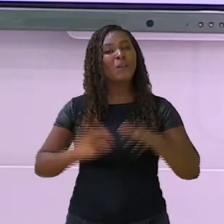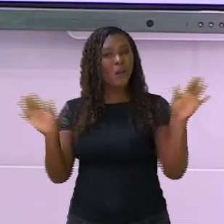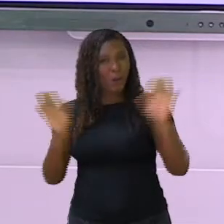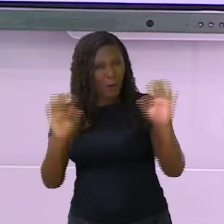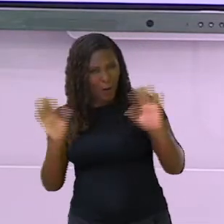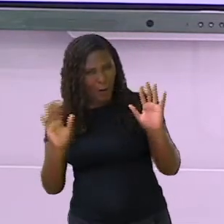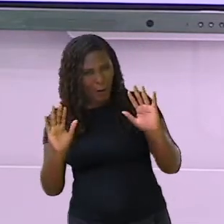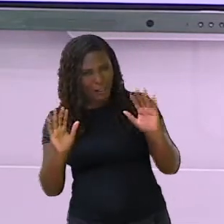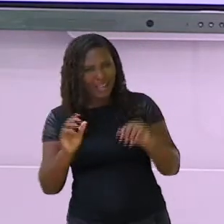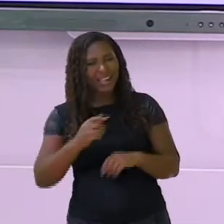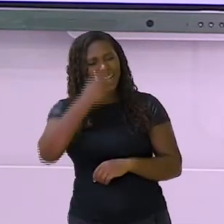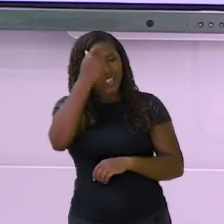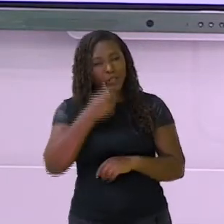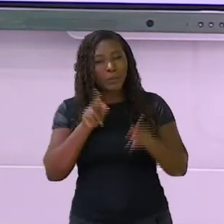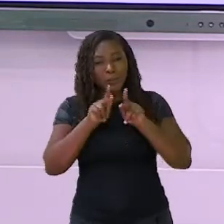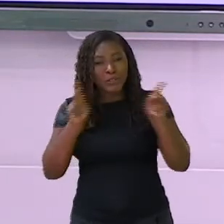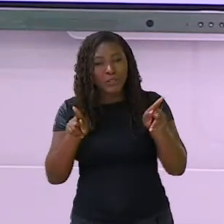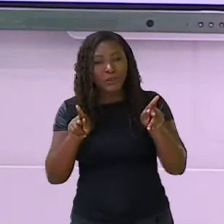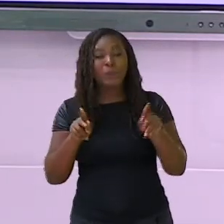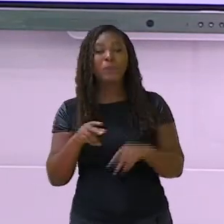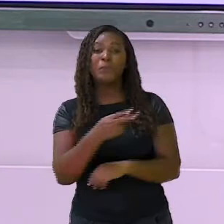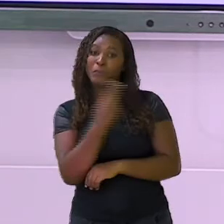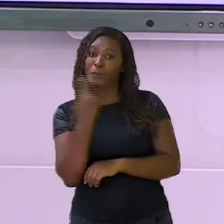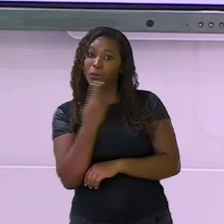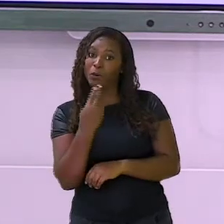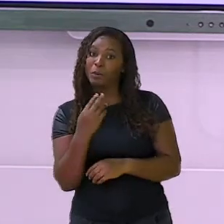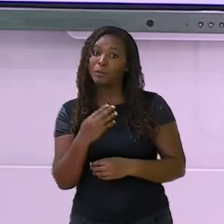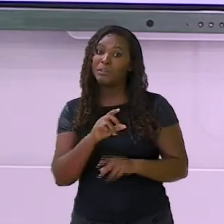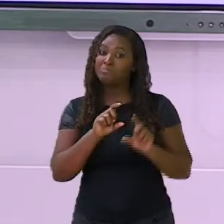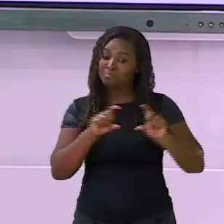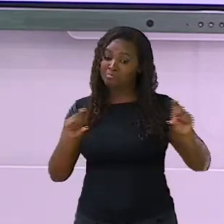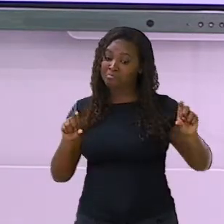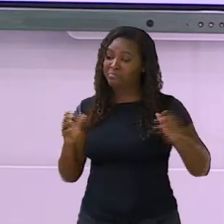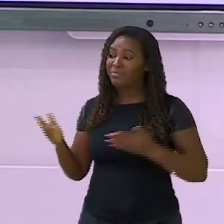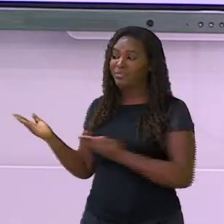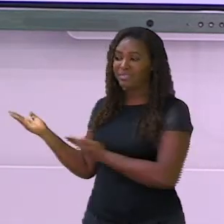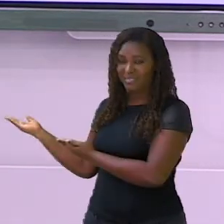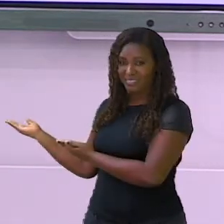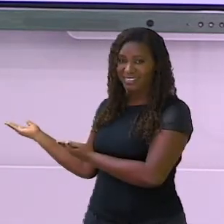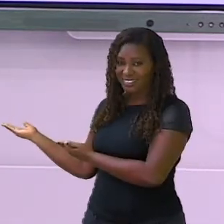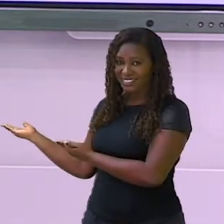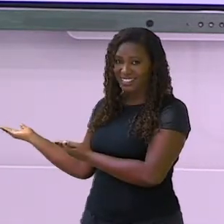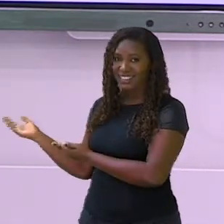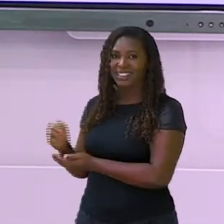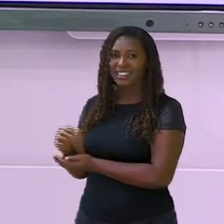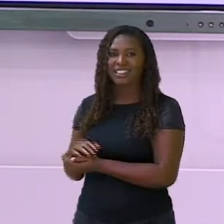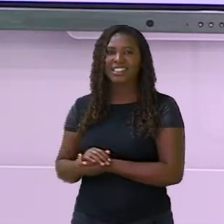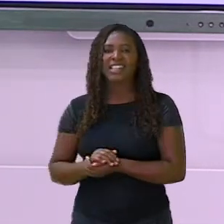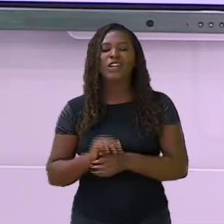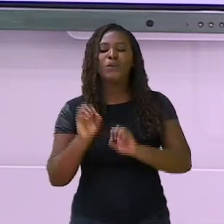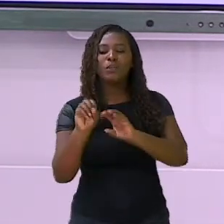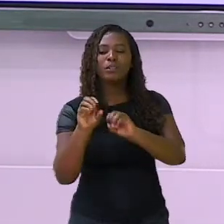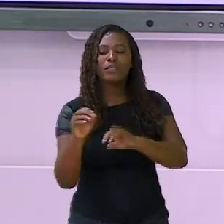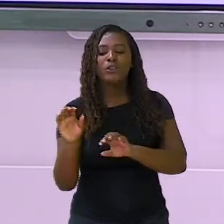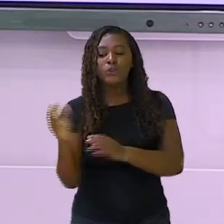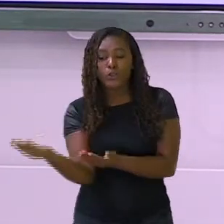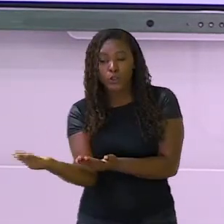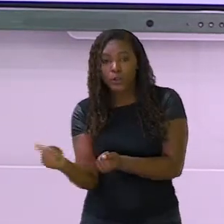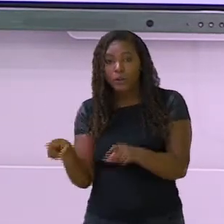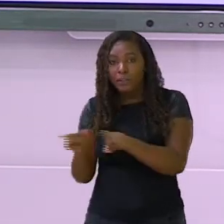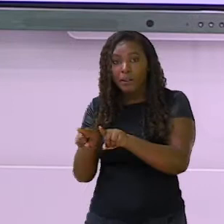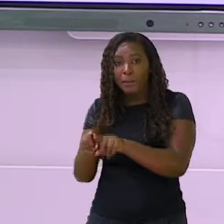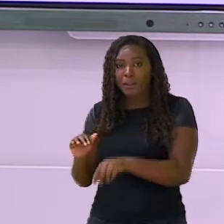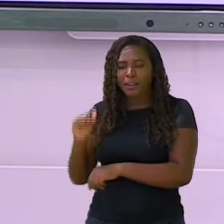Olá, sou a professora Patrícia, da Educação de Jovens e Adultos. Estamos aqui hoje para mais uma aula de Geografia e hoje vamos falar de um tema